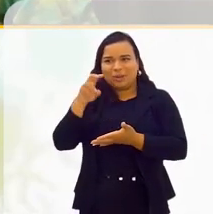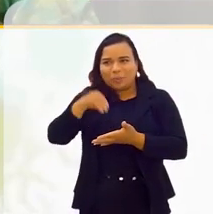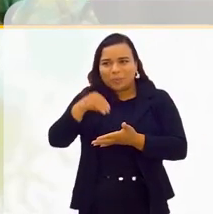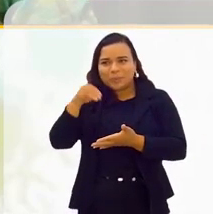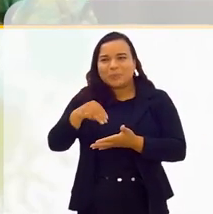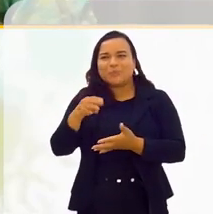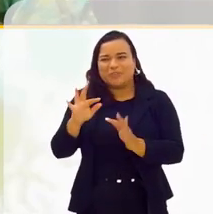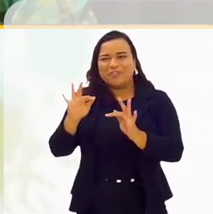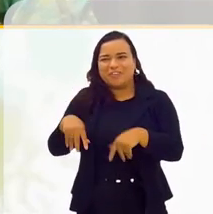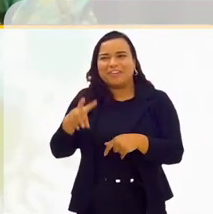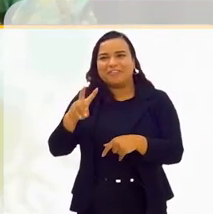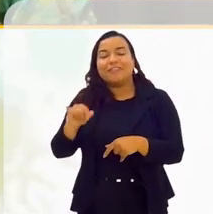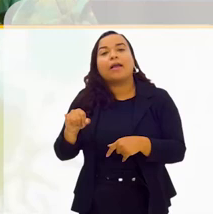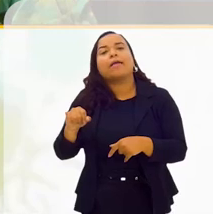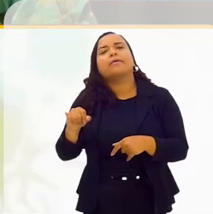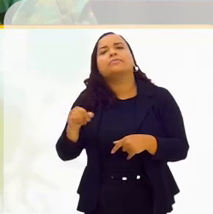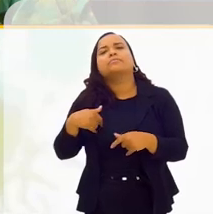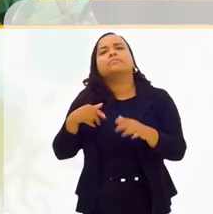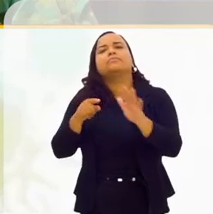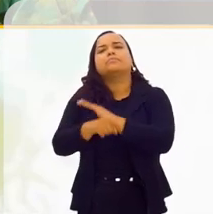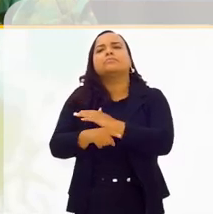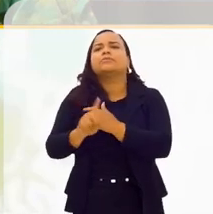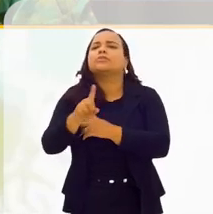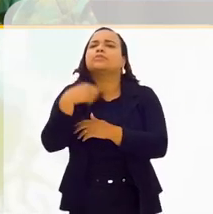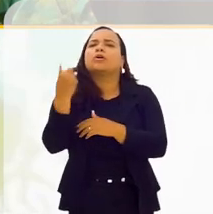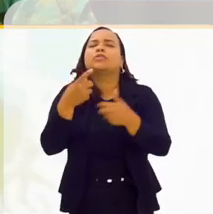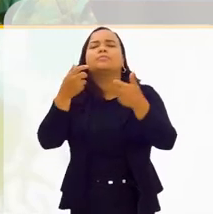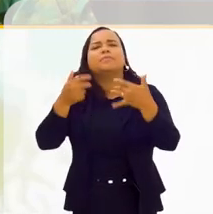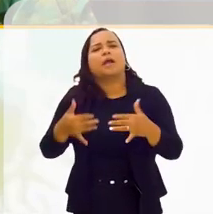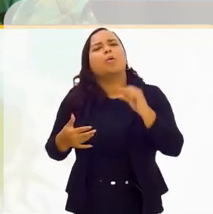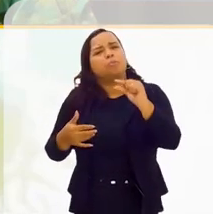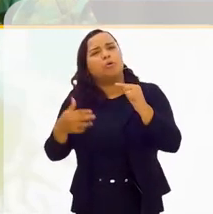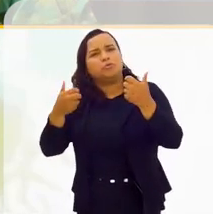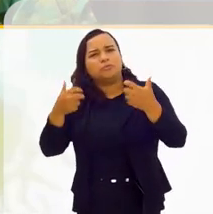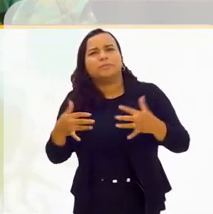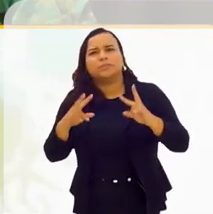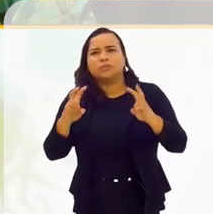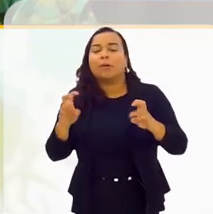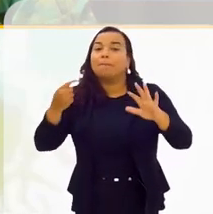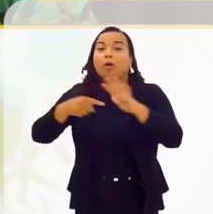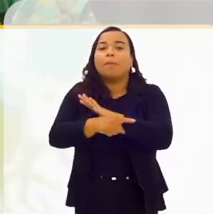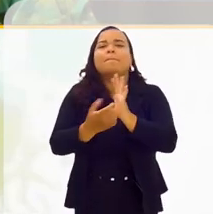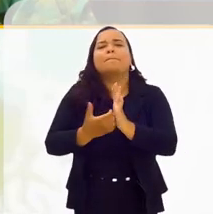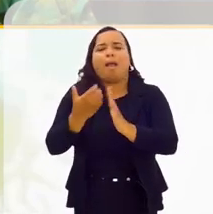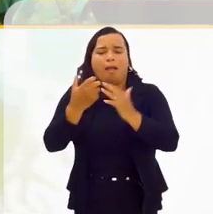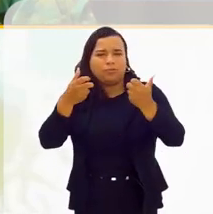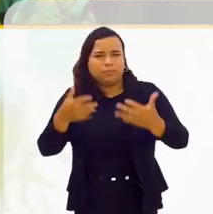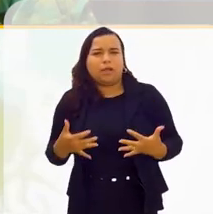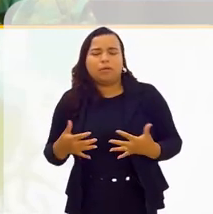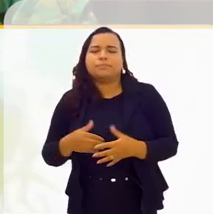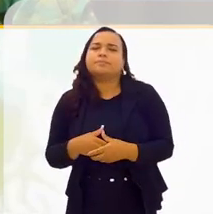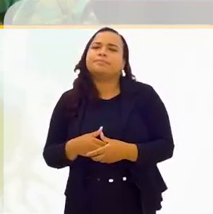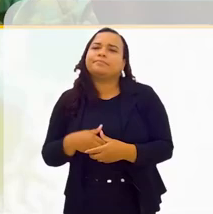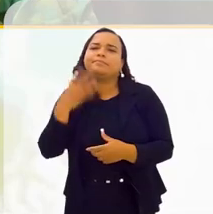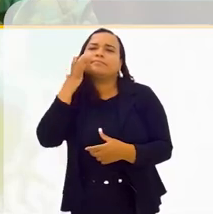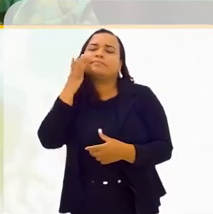nesses cinco minutinhos que a gente tem para encerrar falar um pouquinho disso mas profundamente